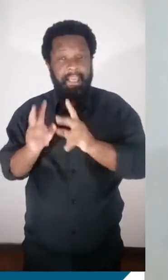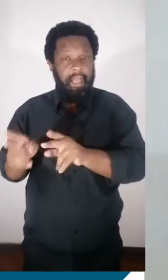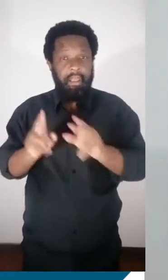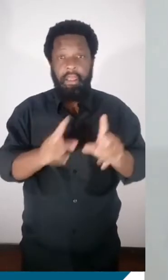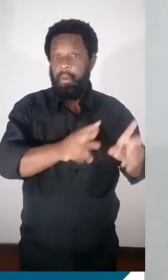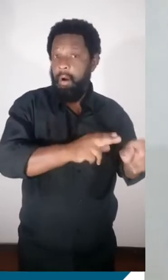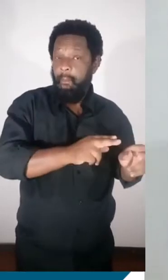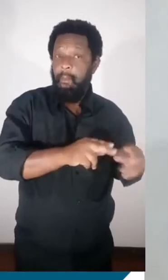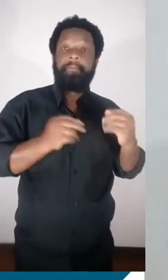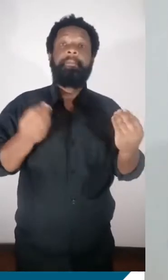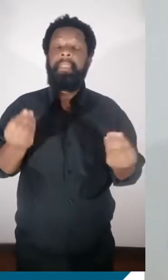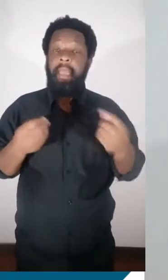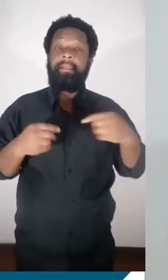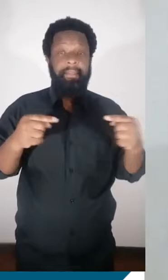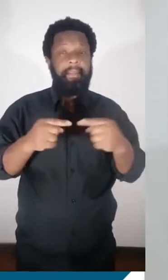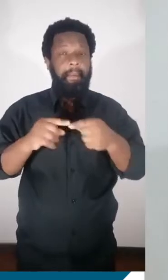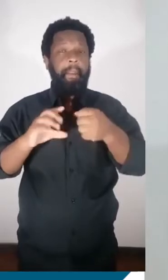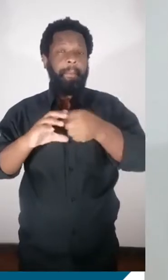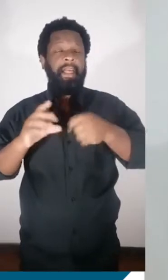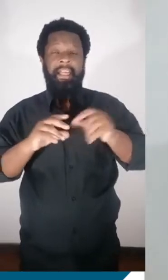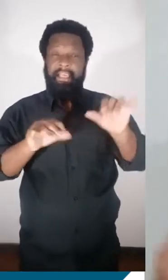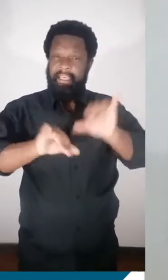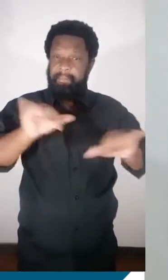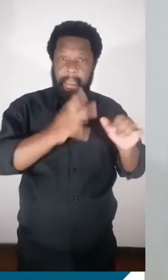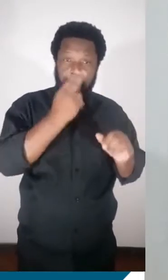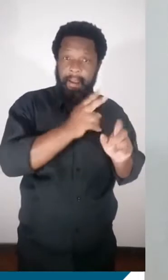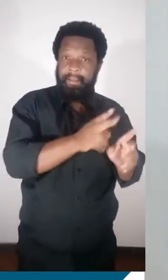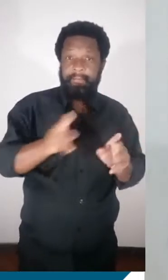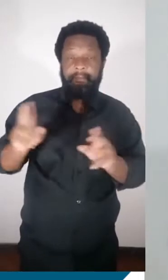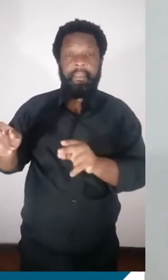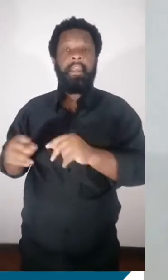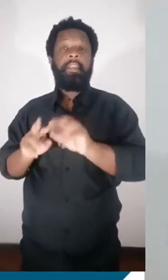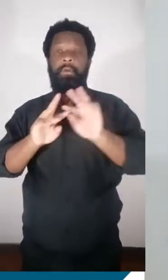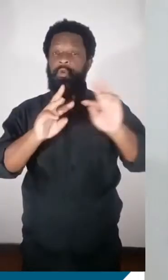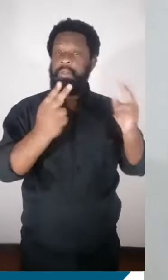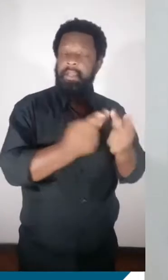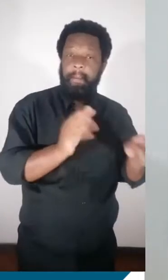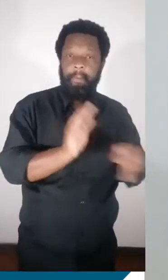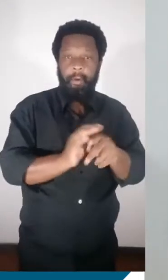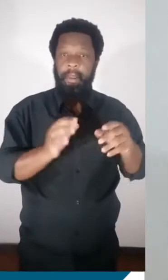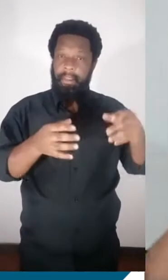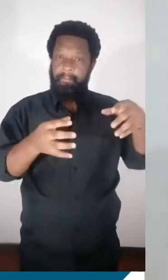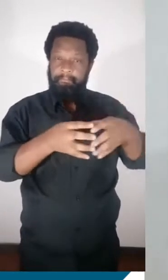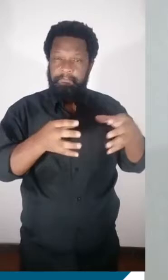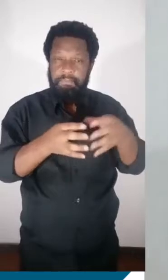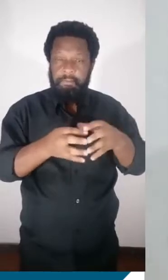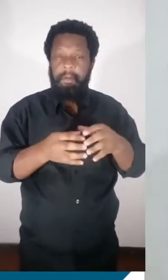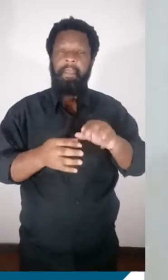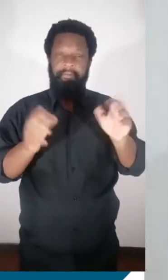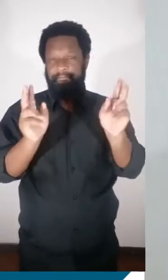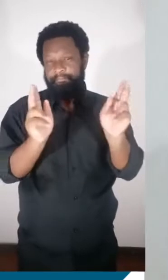característica, e essa mesma característica que atribui propriedades químicas semelhantes para aquelas substâncias que pertencem à